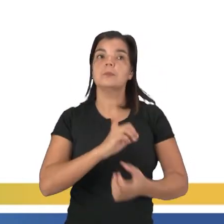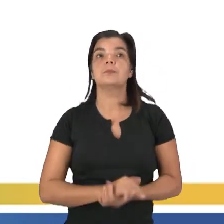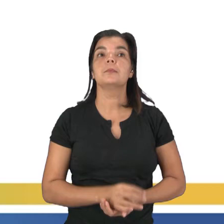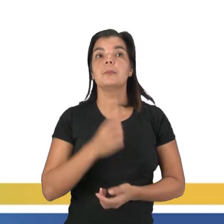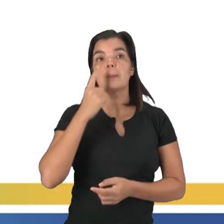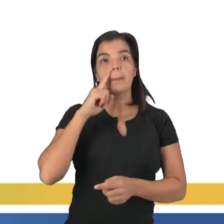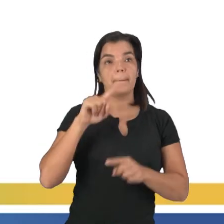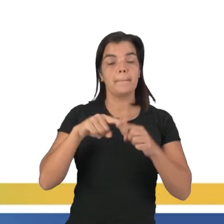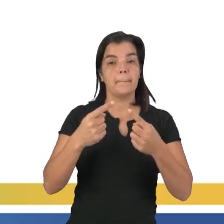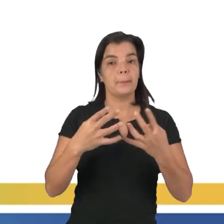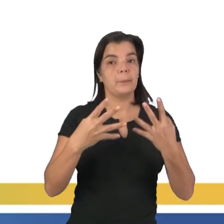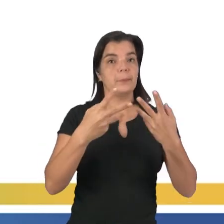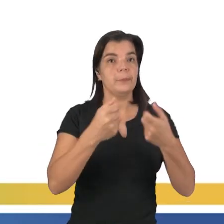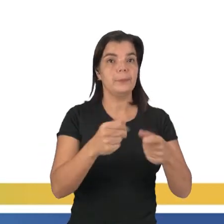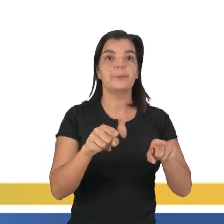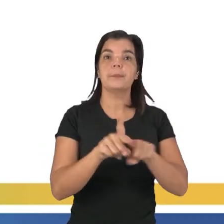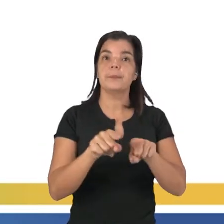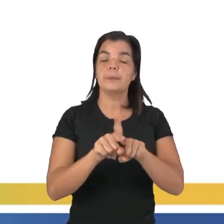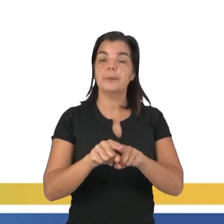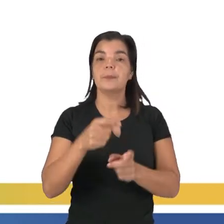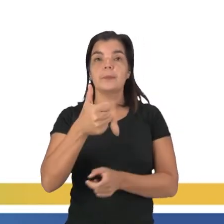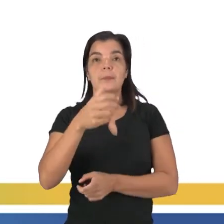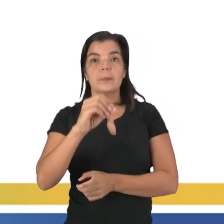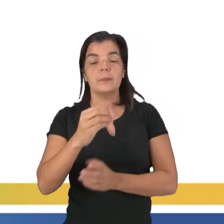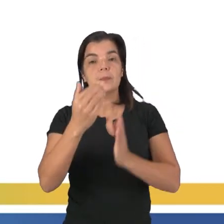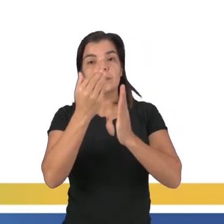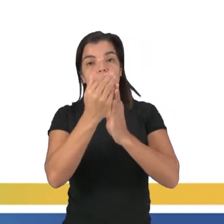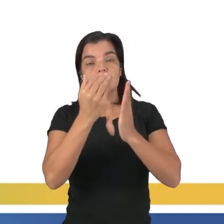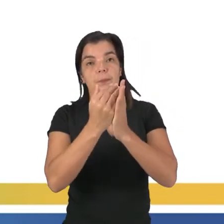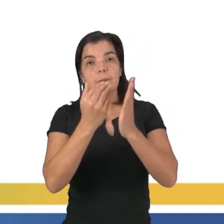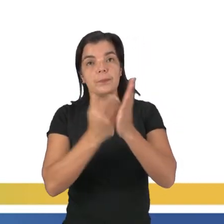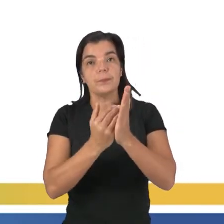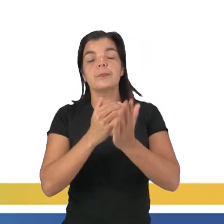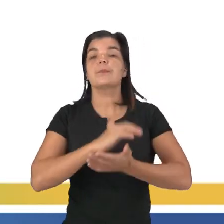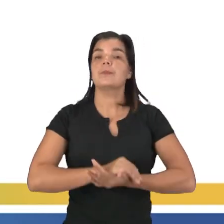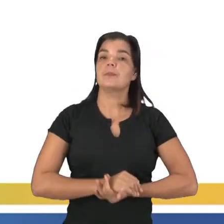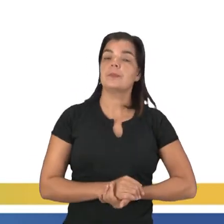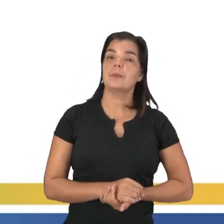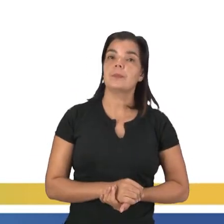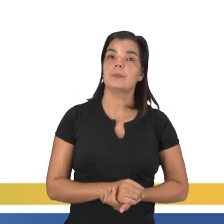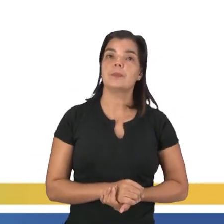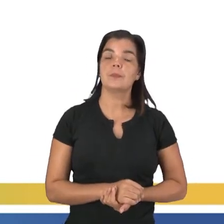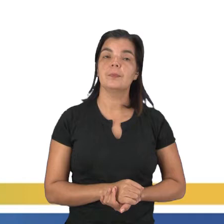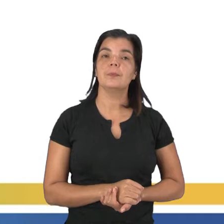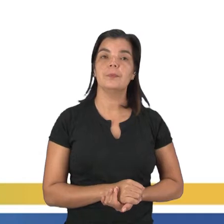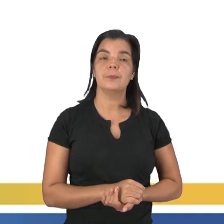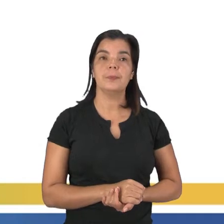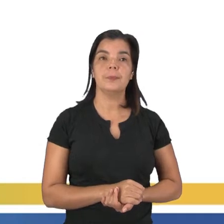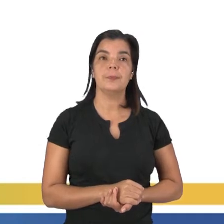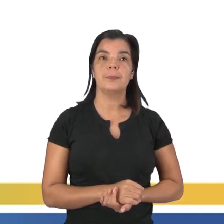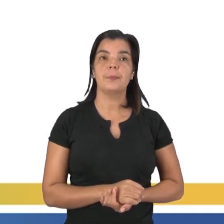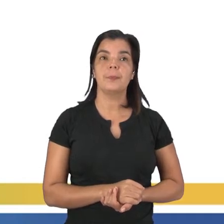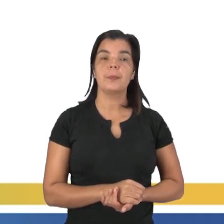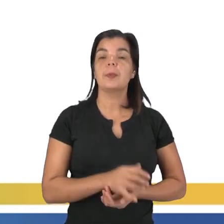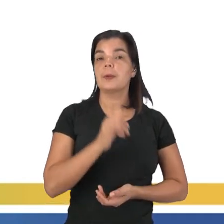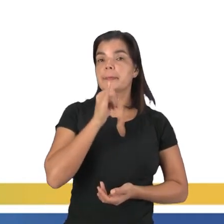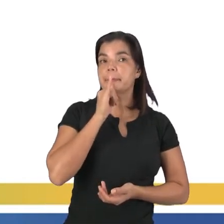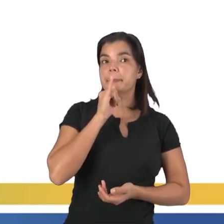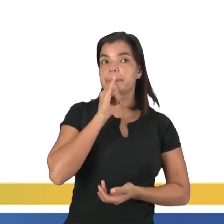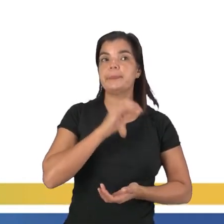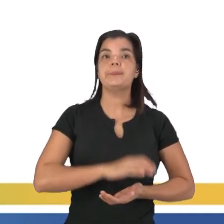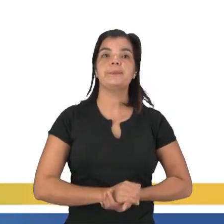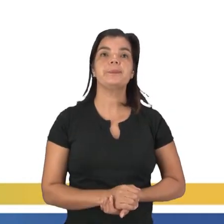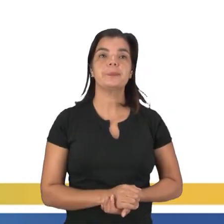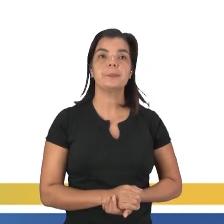sua adição. Operamos a parte inteira com parte inteira, décimo com décimo e assim sucessivamente.